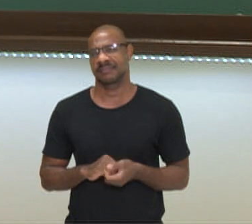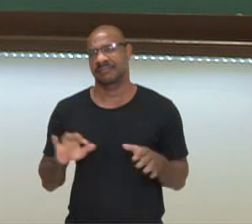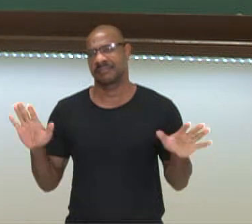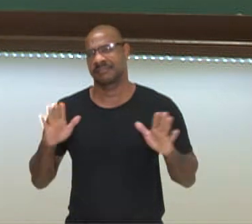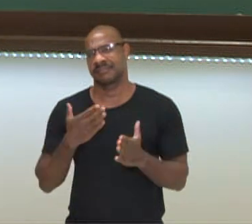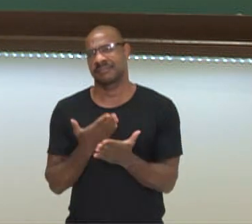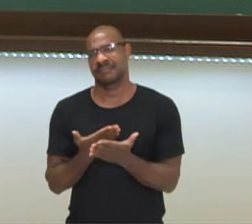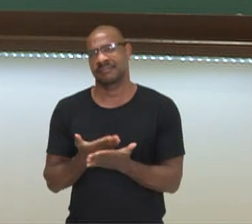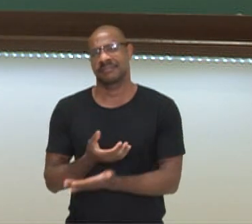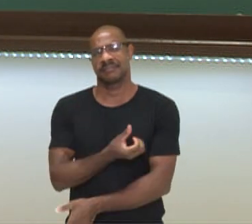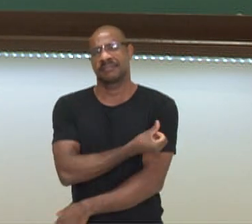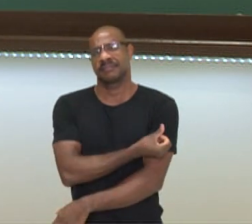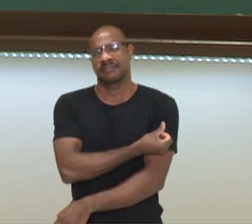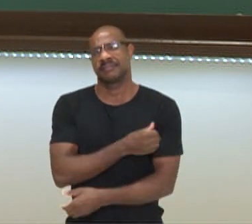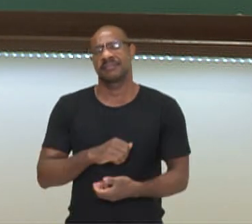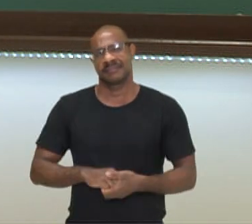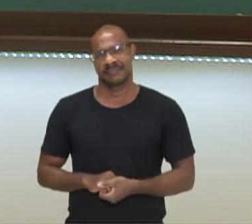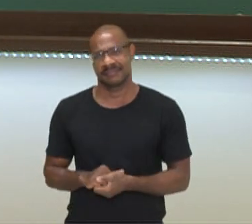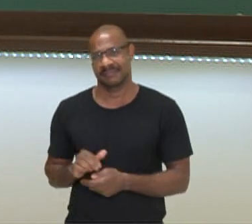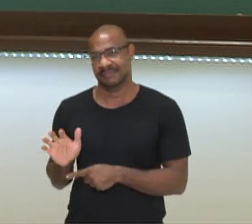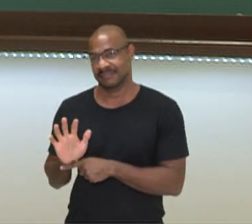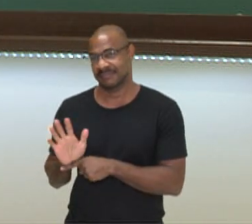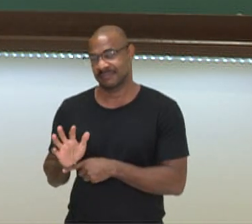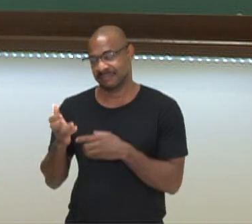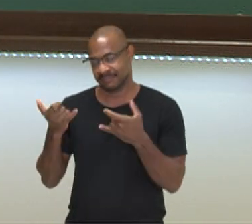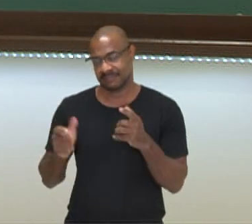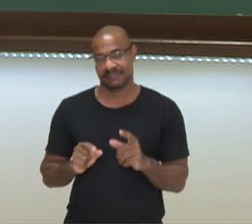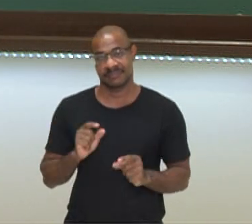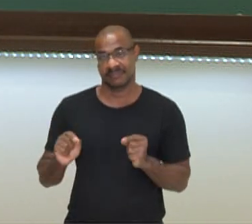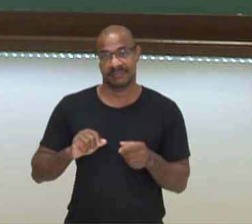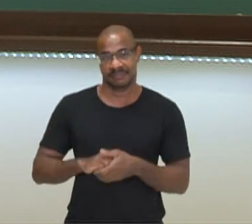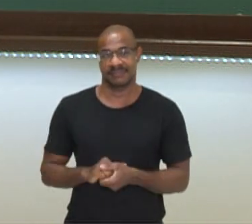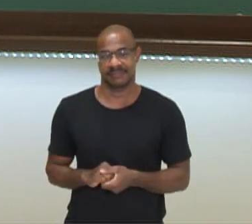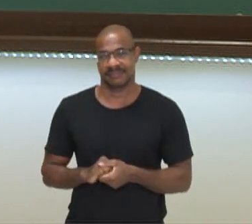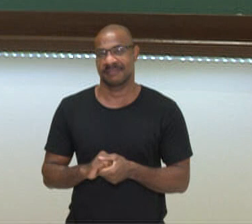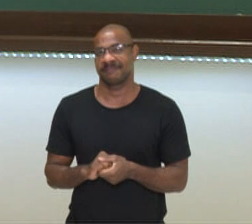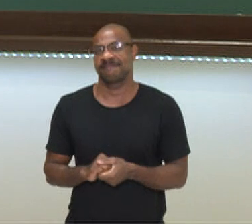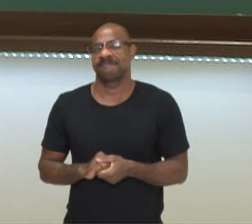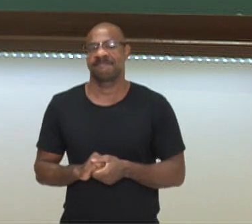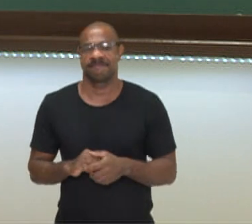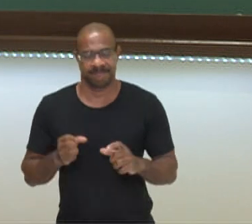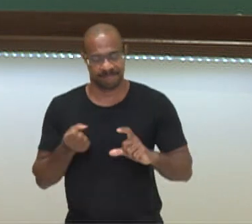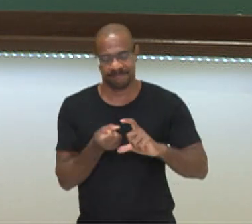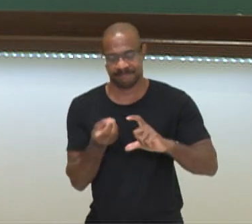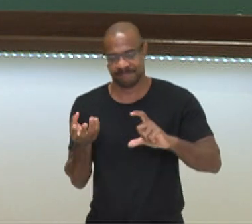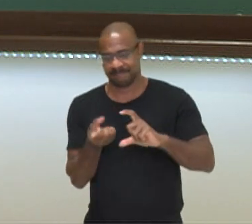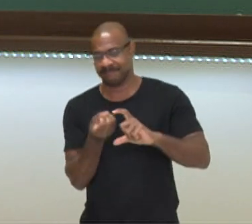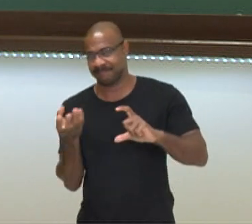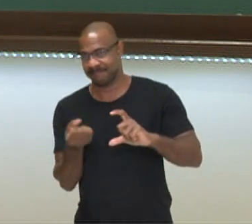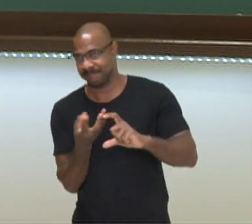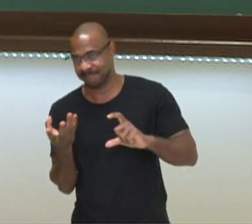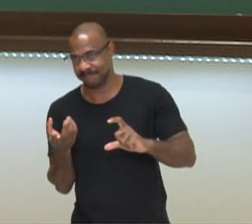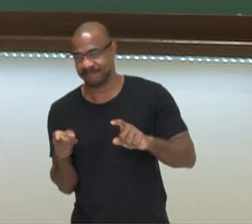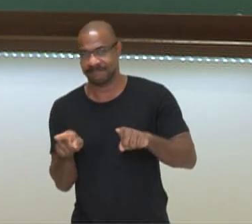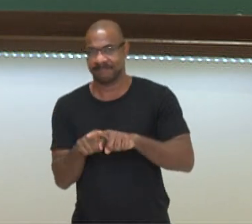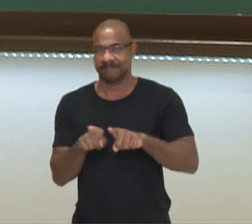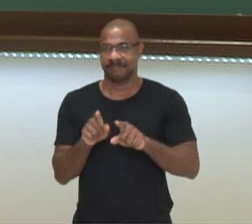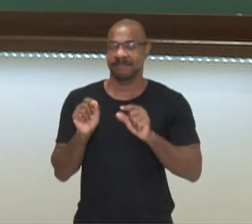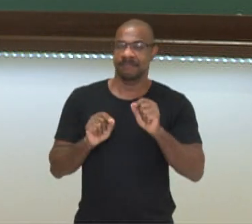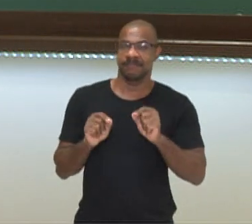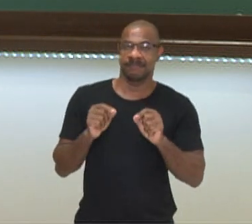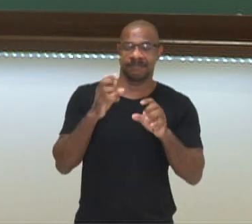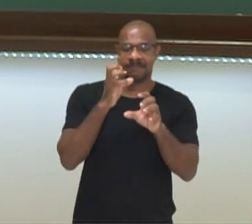Olá, estudantes do sexto ano! Nesse vídeo nós vamos conversar sobre expressões numéricas, sinais de associação e